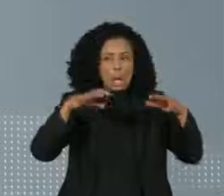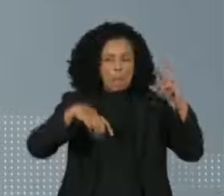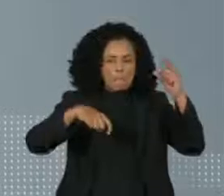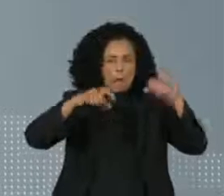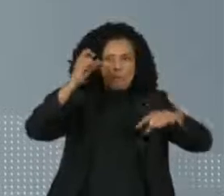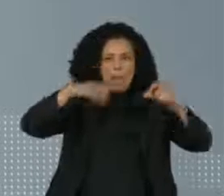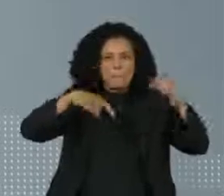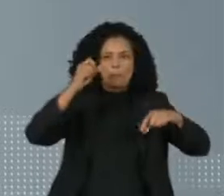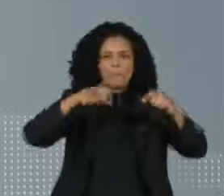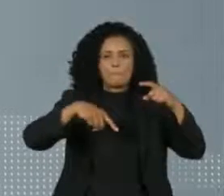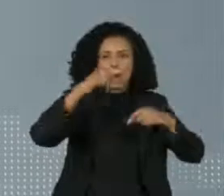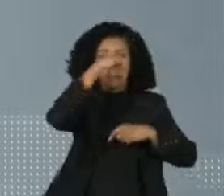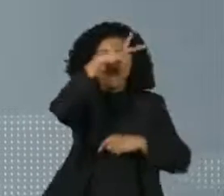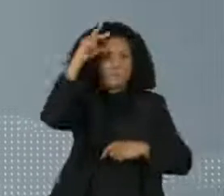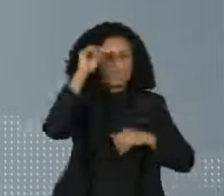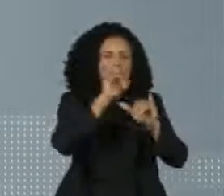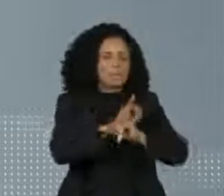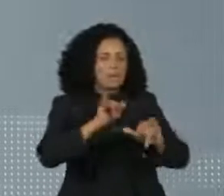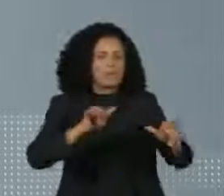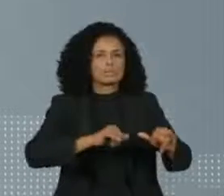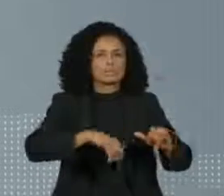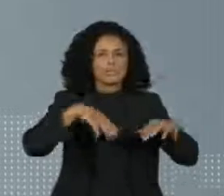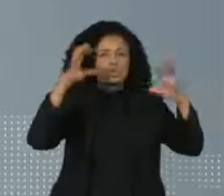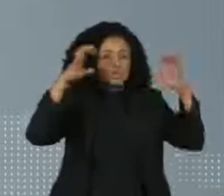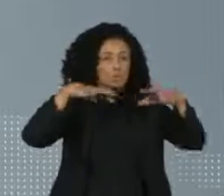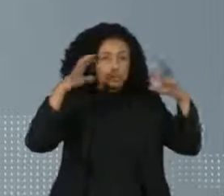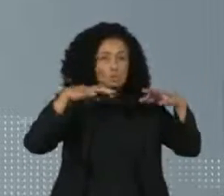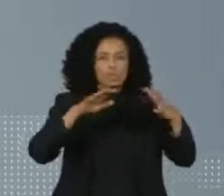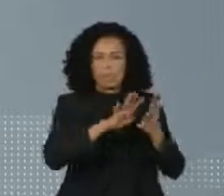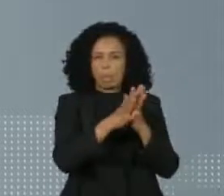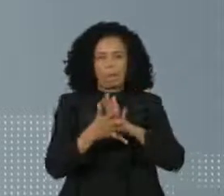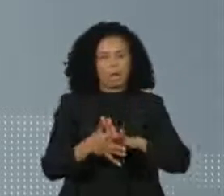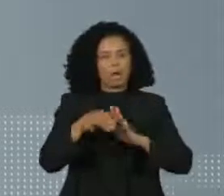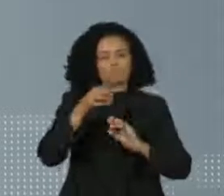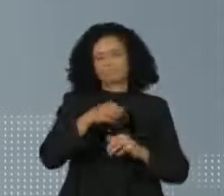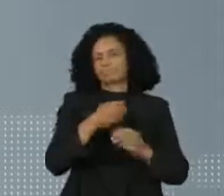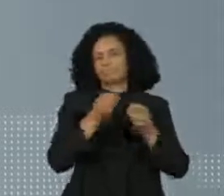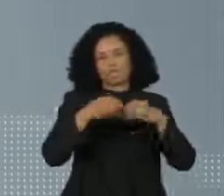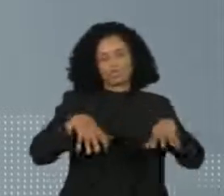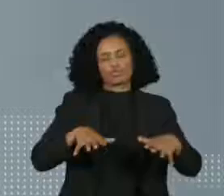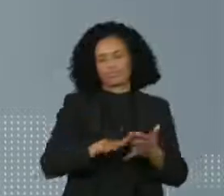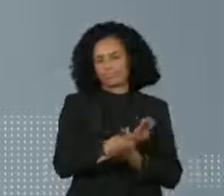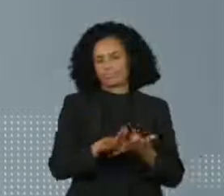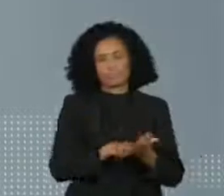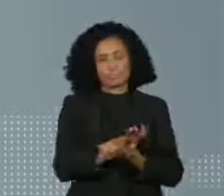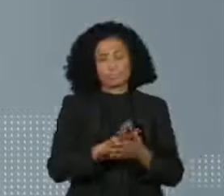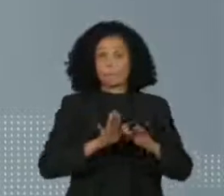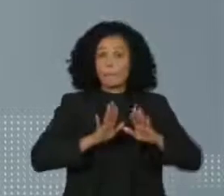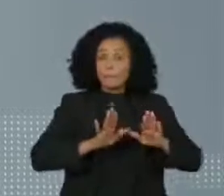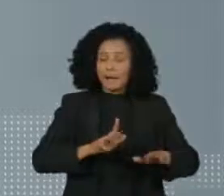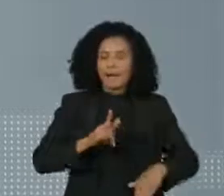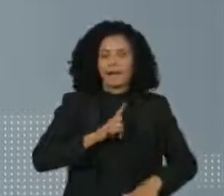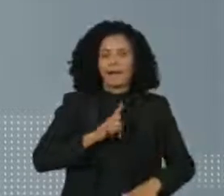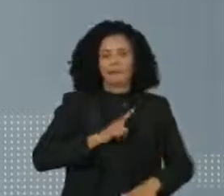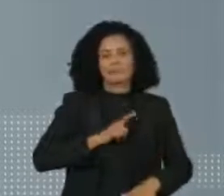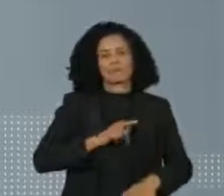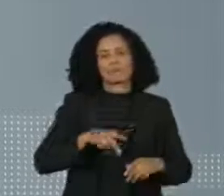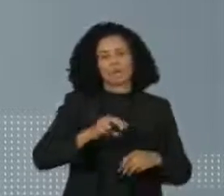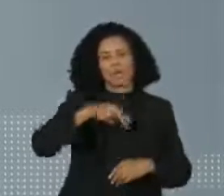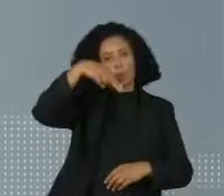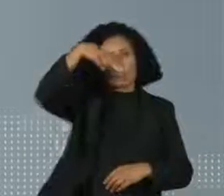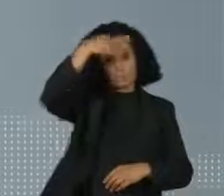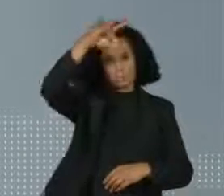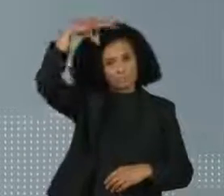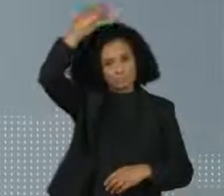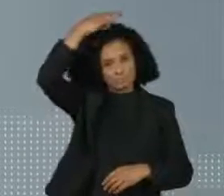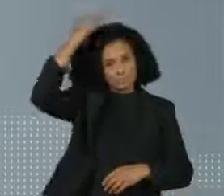Segundo a prefeitura, a chuva não causou grandes estragos no município. Já em Mucurici, norte do Espírito Santo, o fórum da